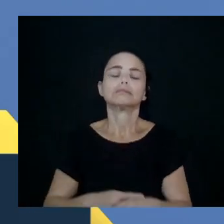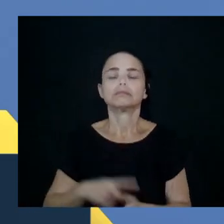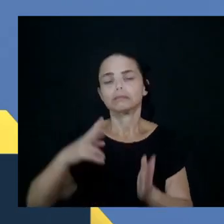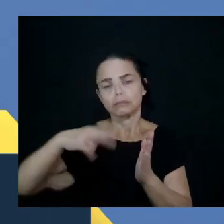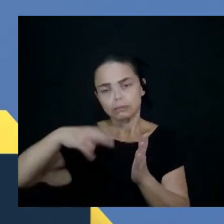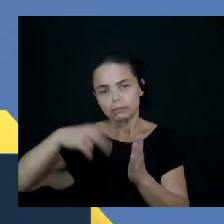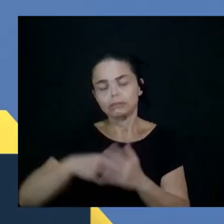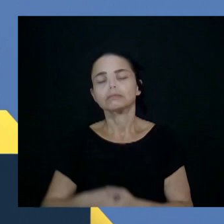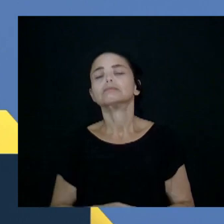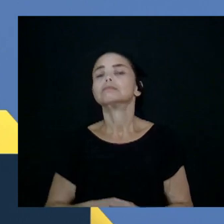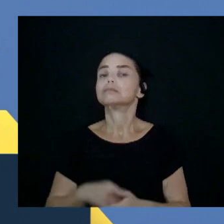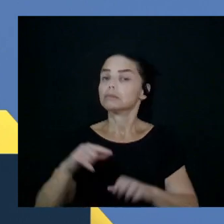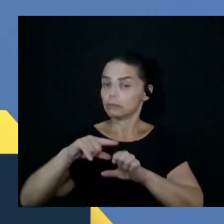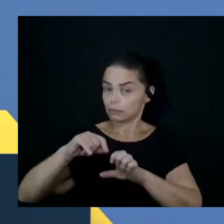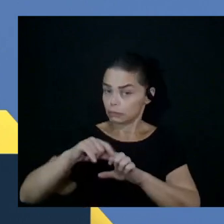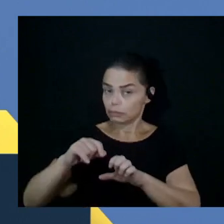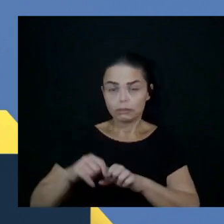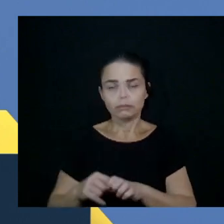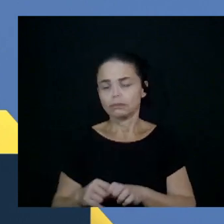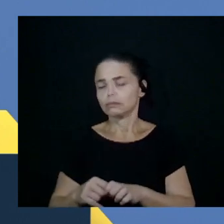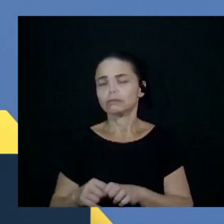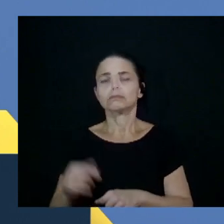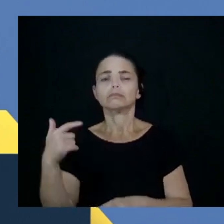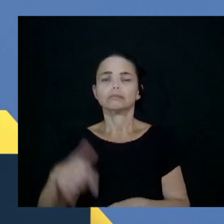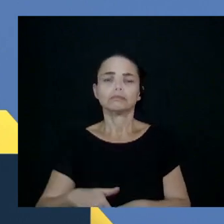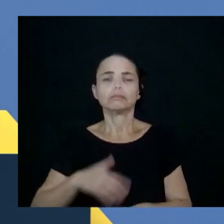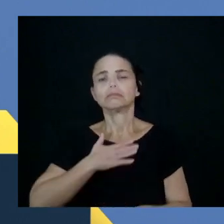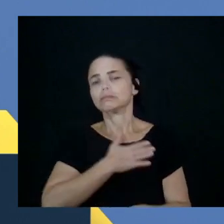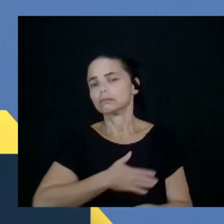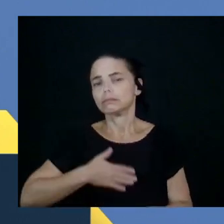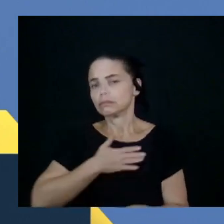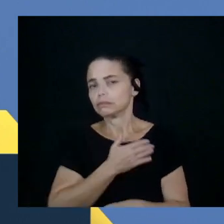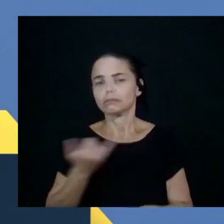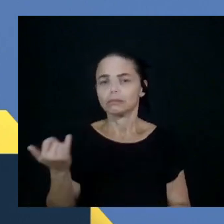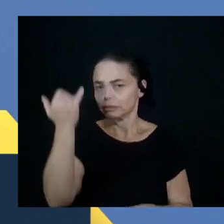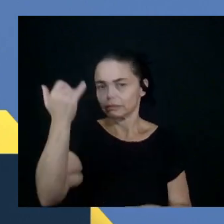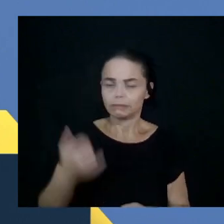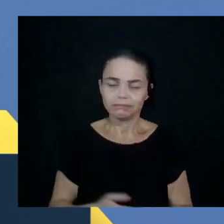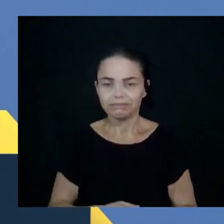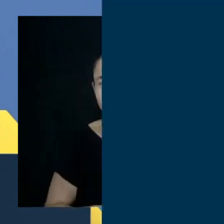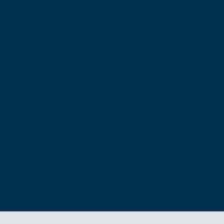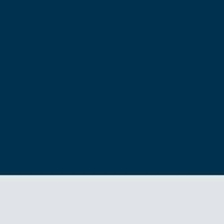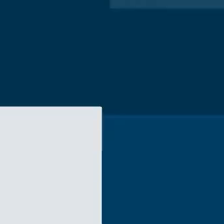leitor possa empreender sem abrir mão do que mais importa.